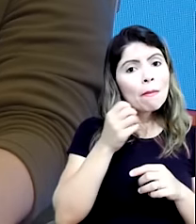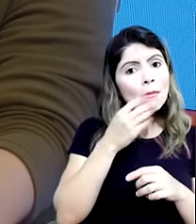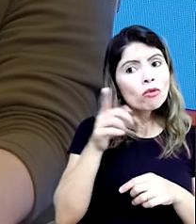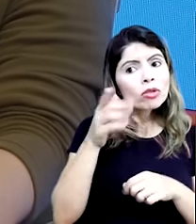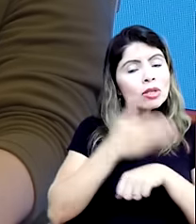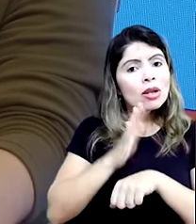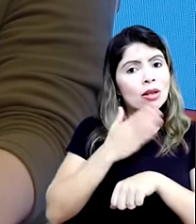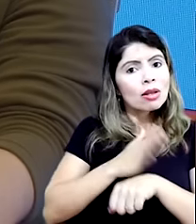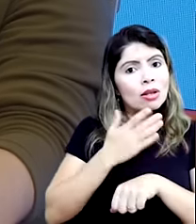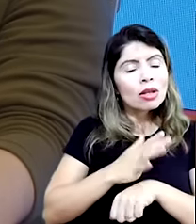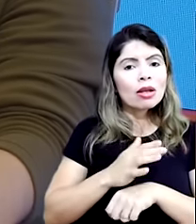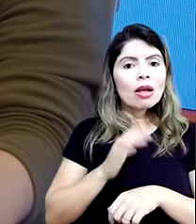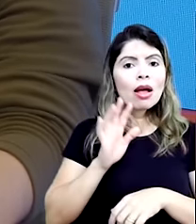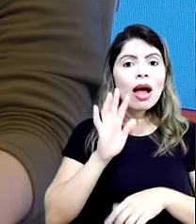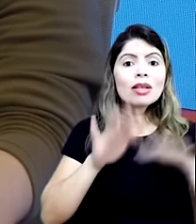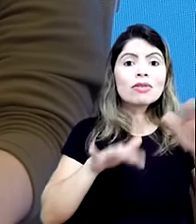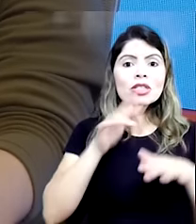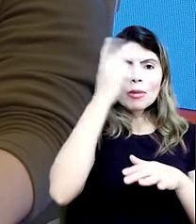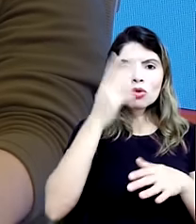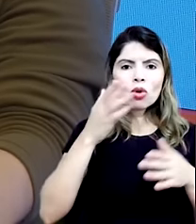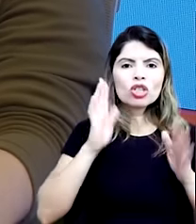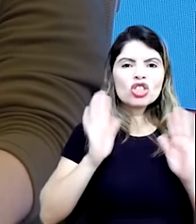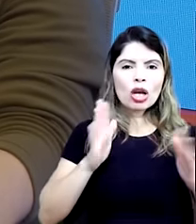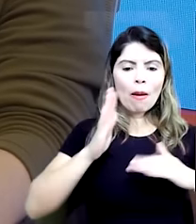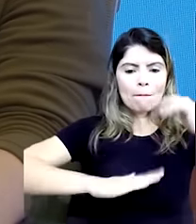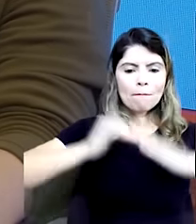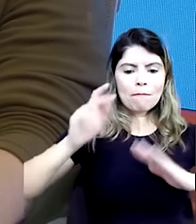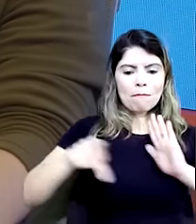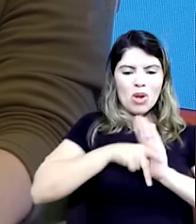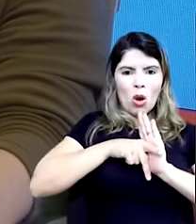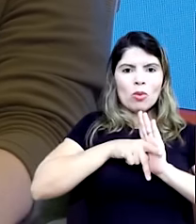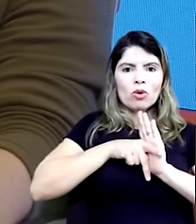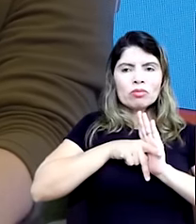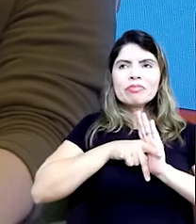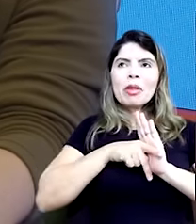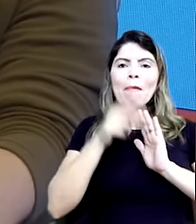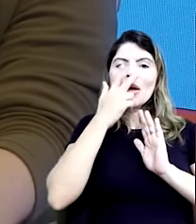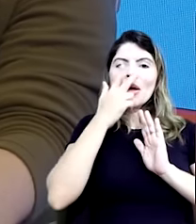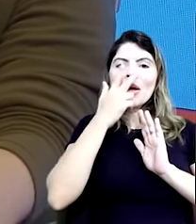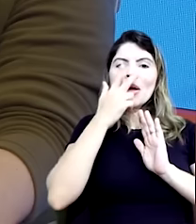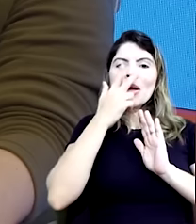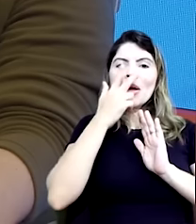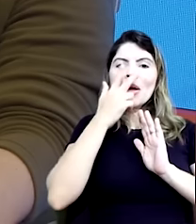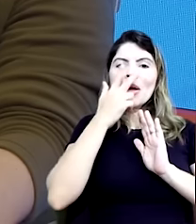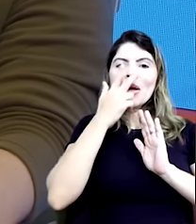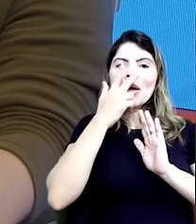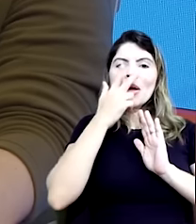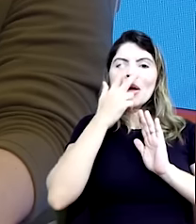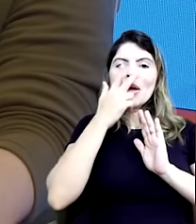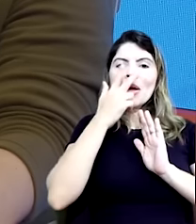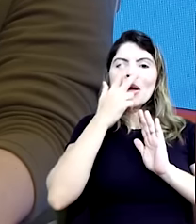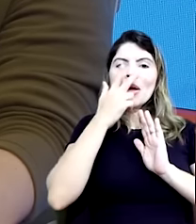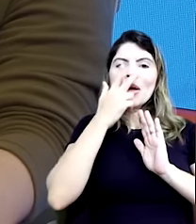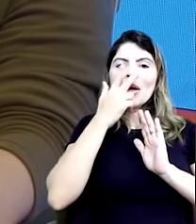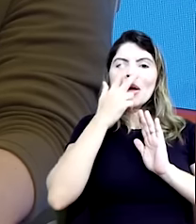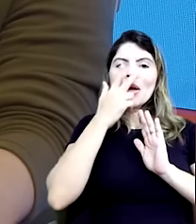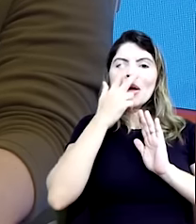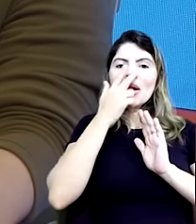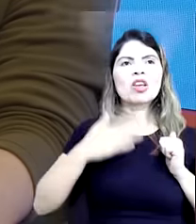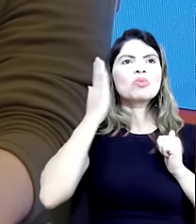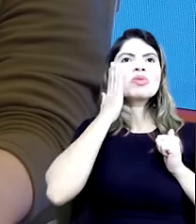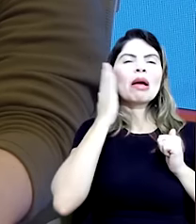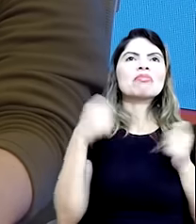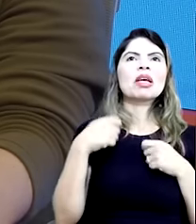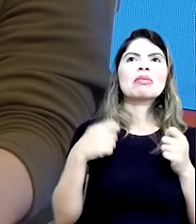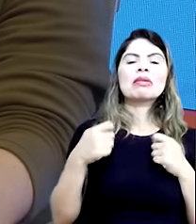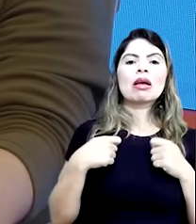tá acomodada E aí ela fica ali aí aquele outro que treinou muito né que se dedicou que foi lá né e testou e